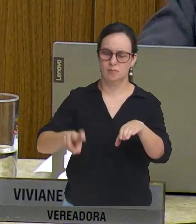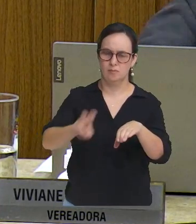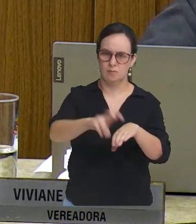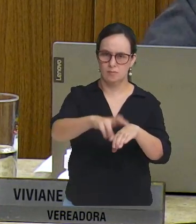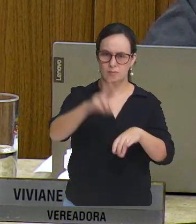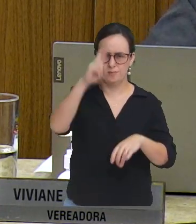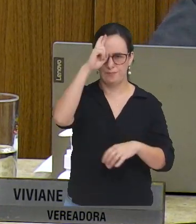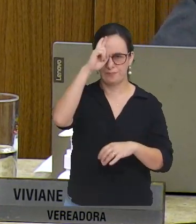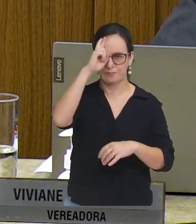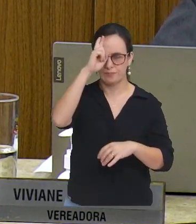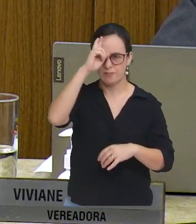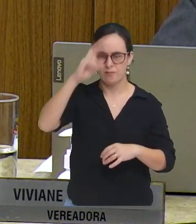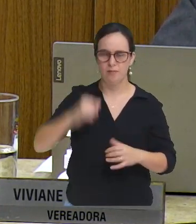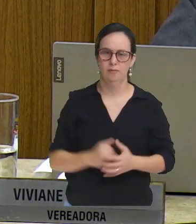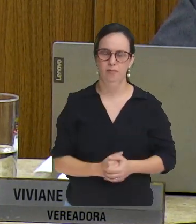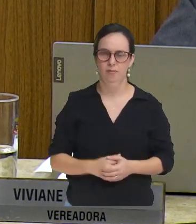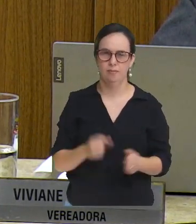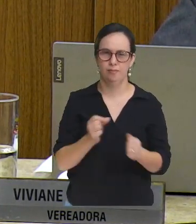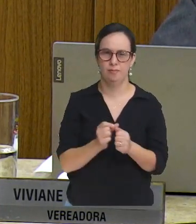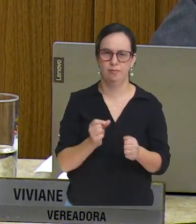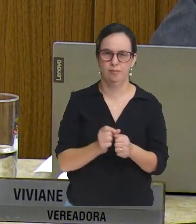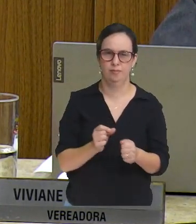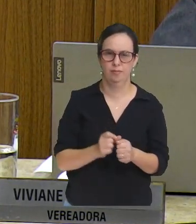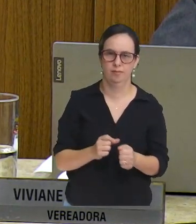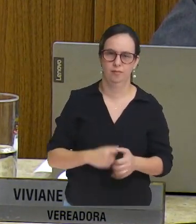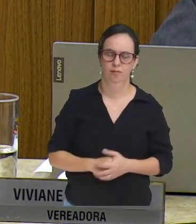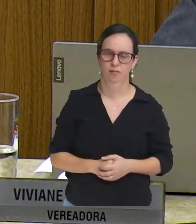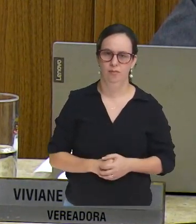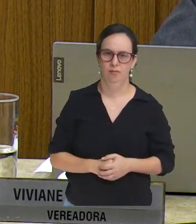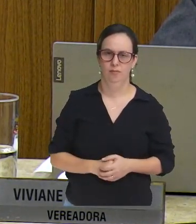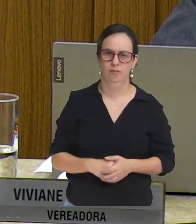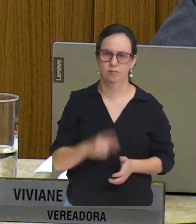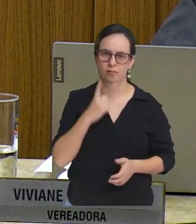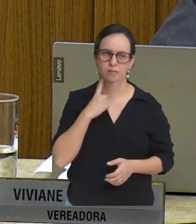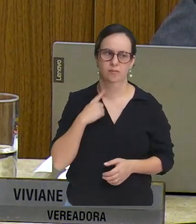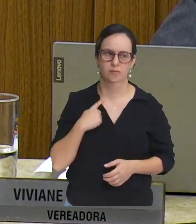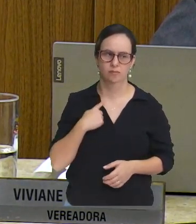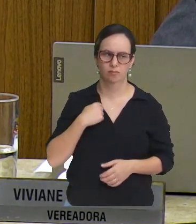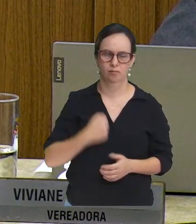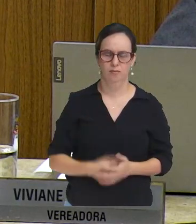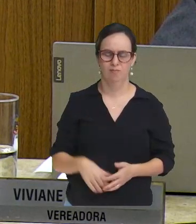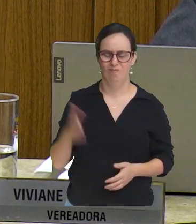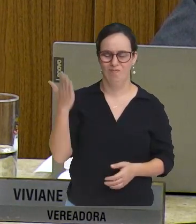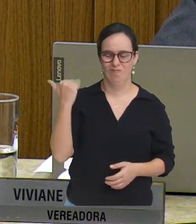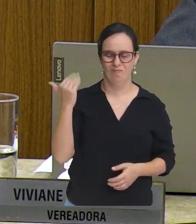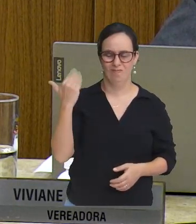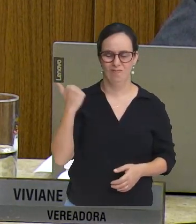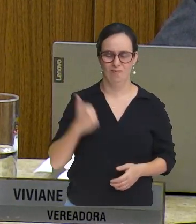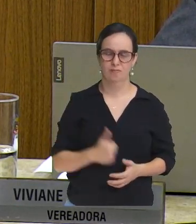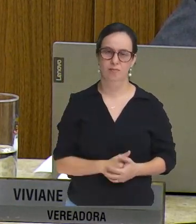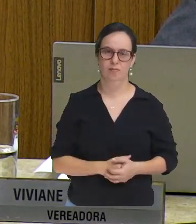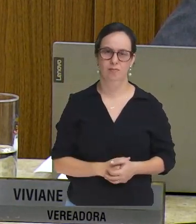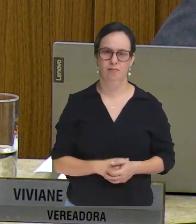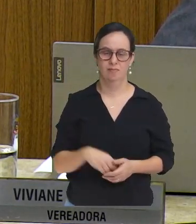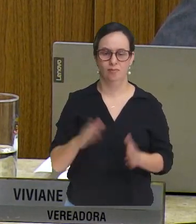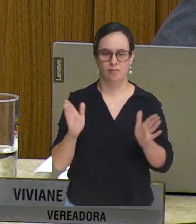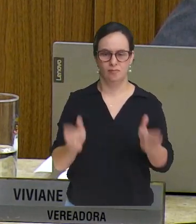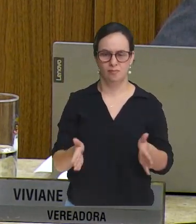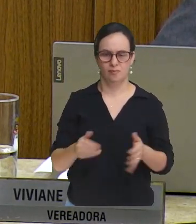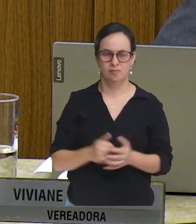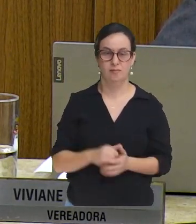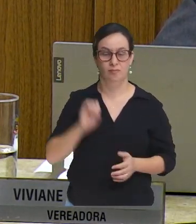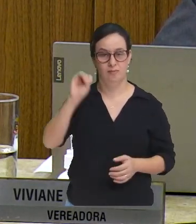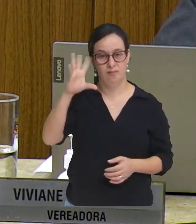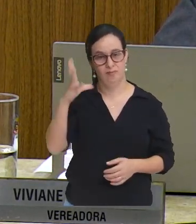conseguir dar prosseguimento a essa agenda aí, que já é antiga nessa Câmara Municipal e que agora vai virar realidade. De novo, parabéns.